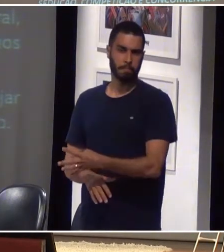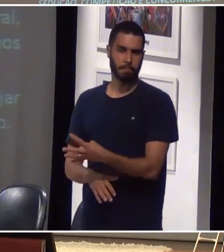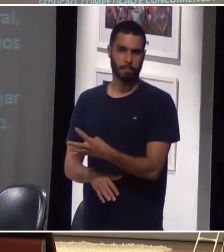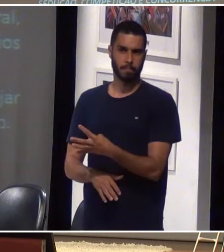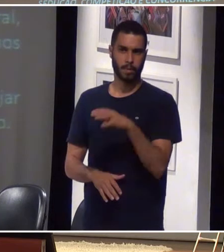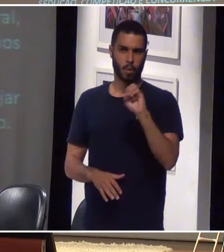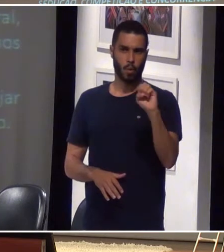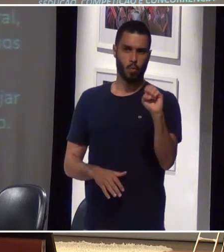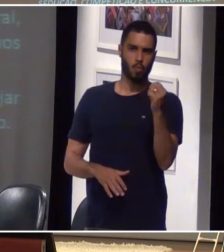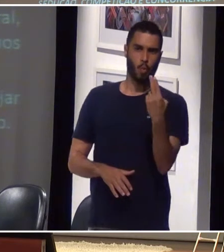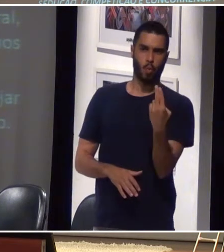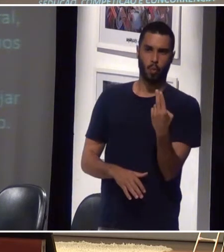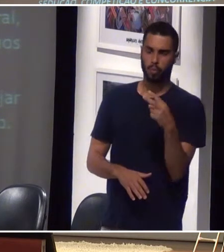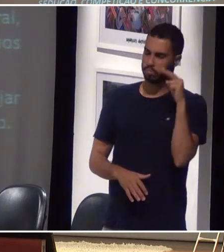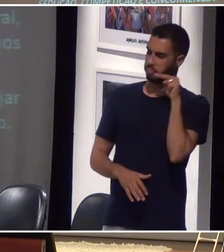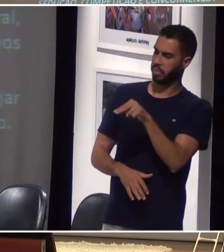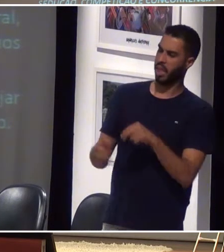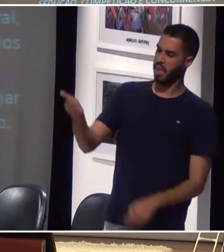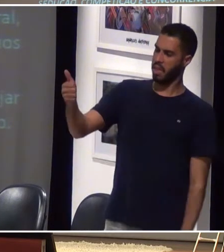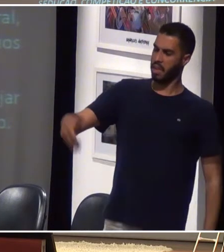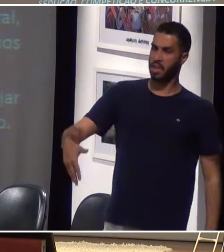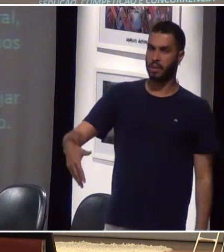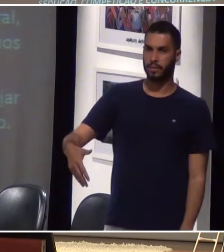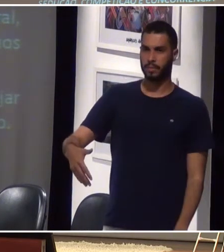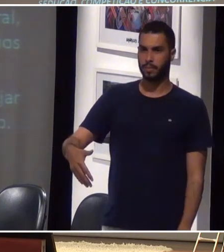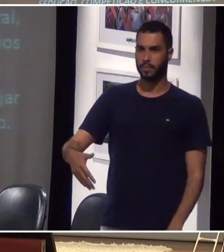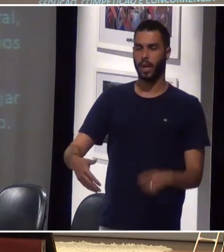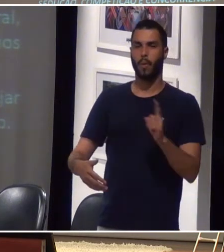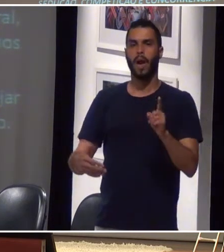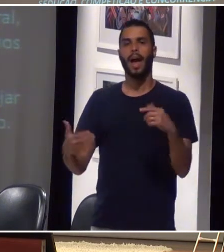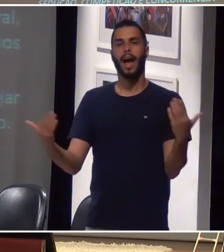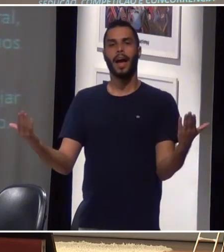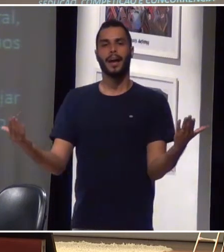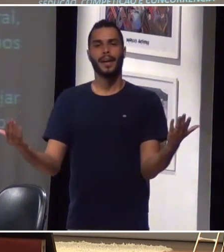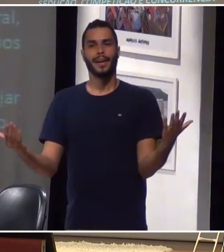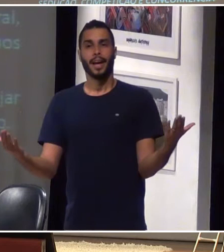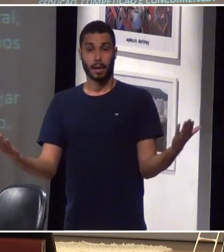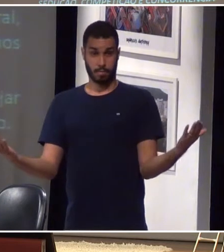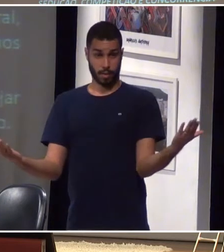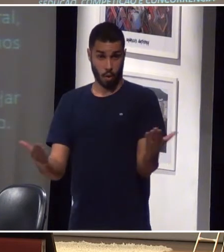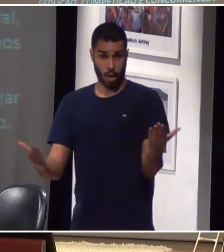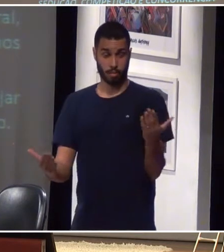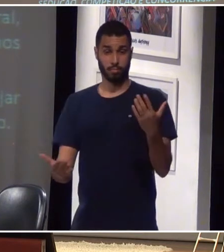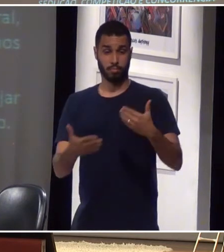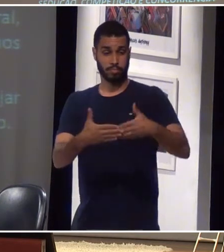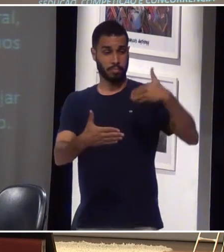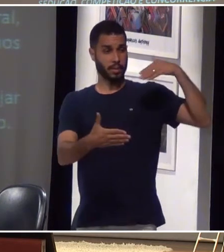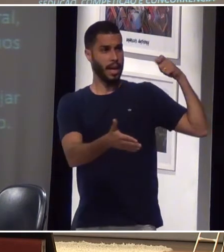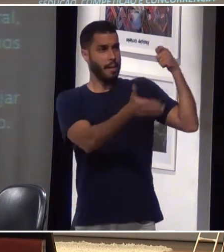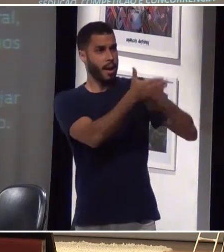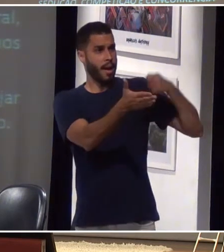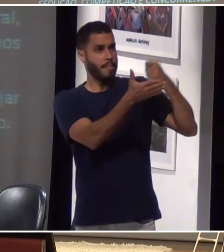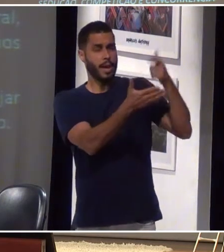isso foi um efeito não previsto. E que agora a gente precisa estar gerenciando isso e,